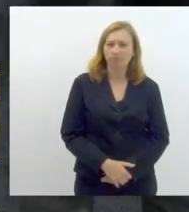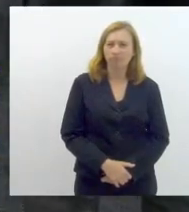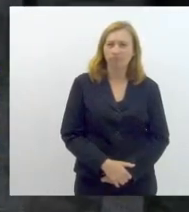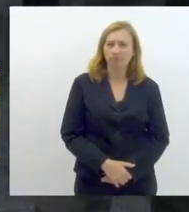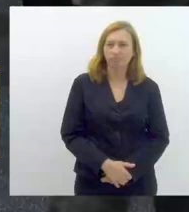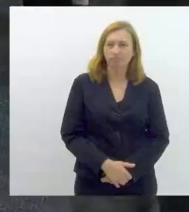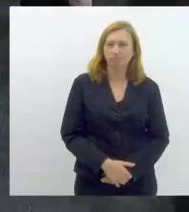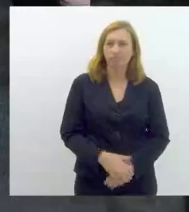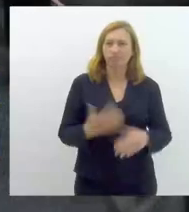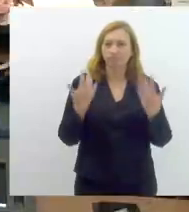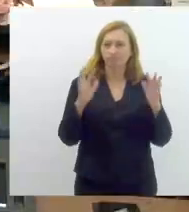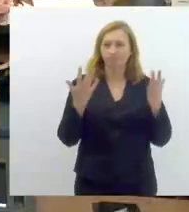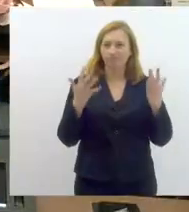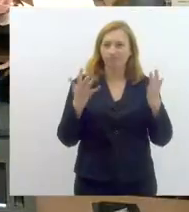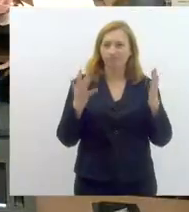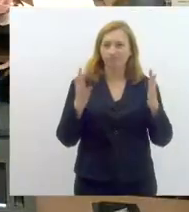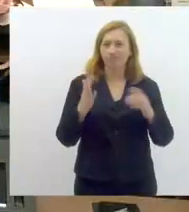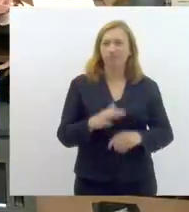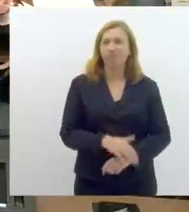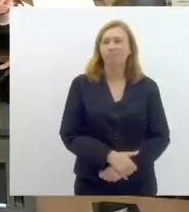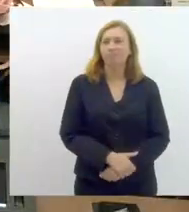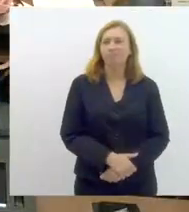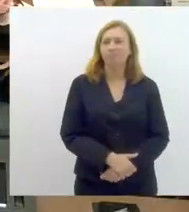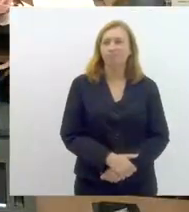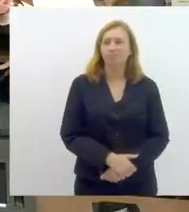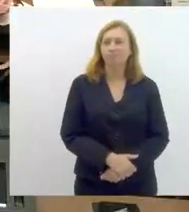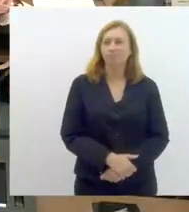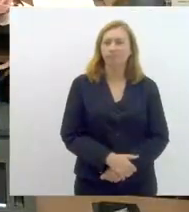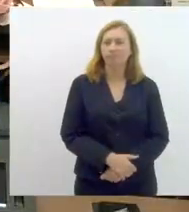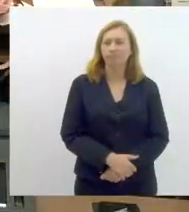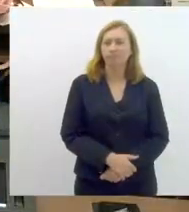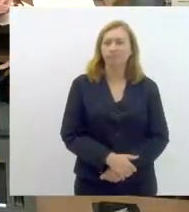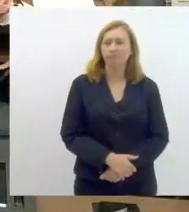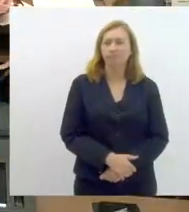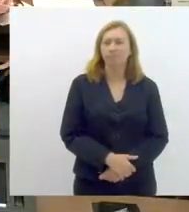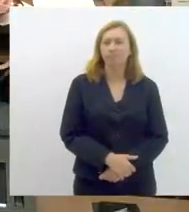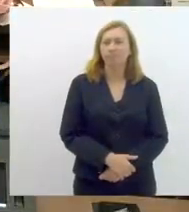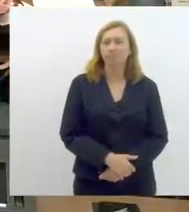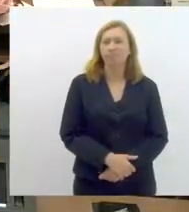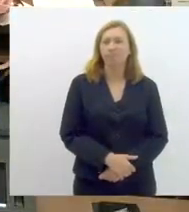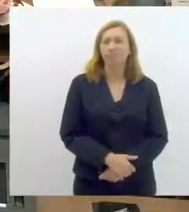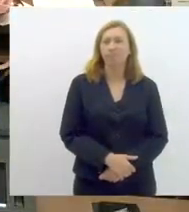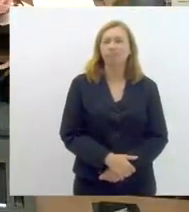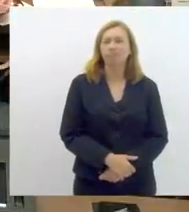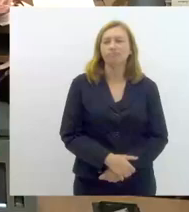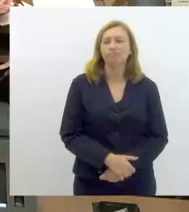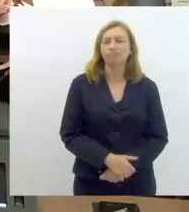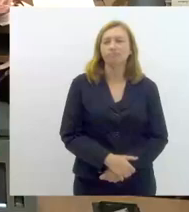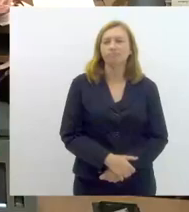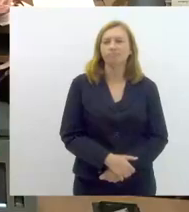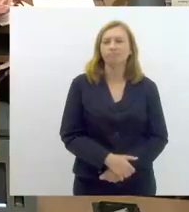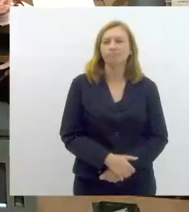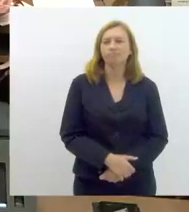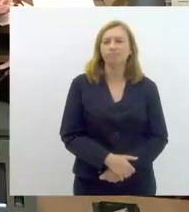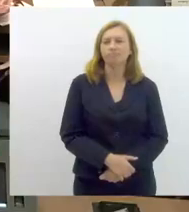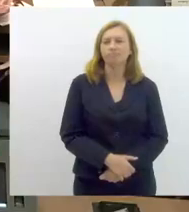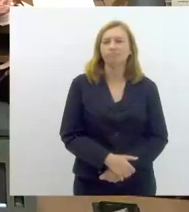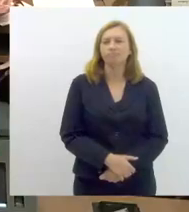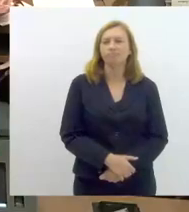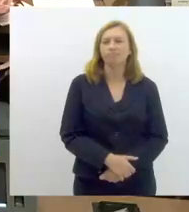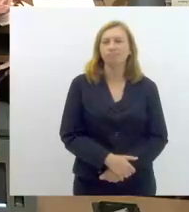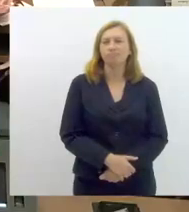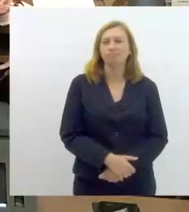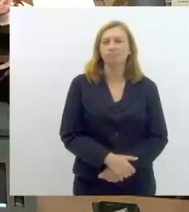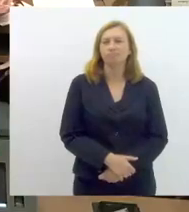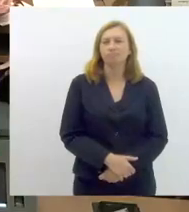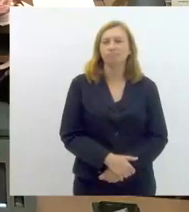Muito bem. Já ensaiamos? Todo mundo pronto? Vocês todos já sabem.